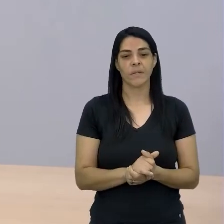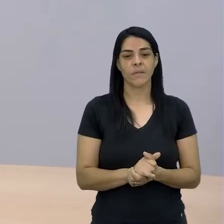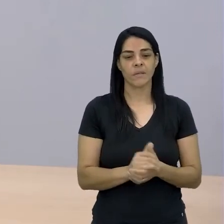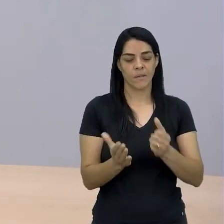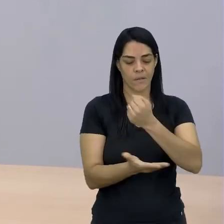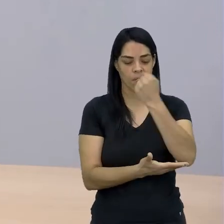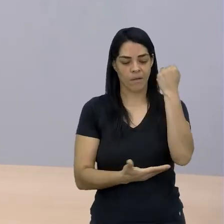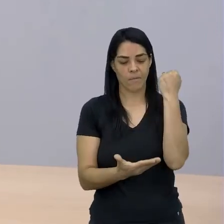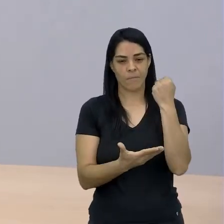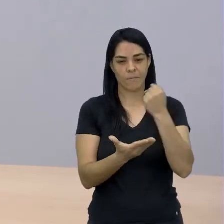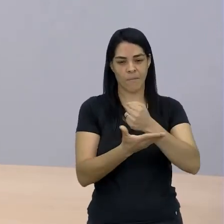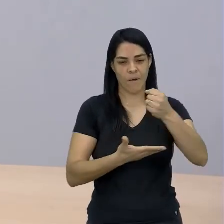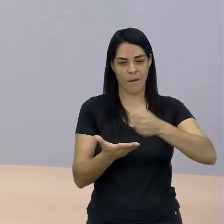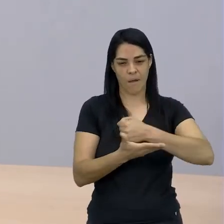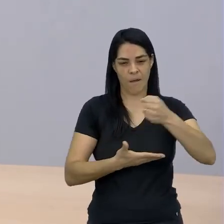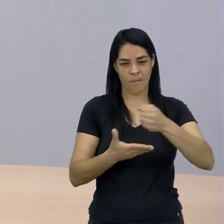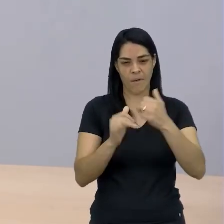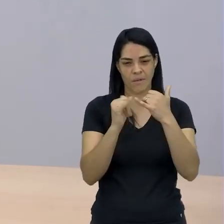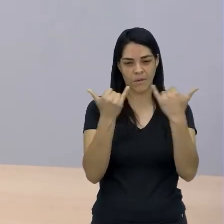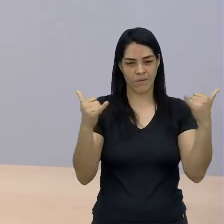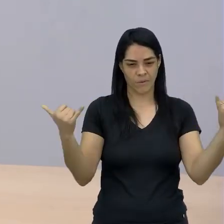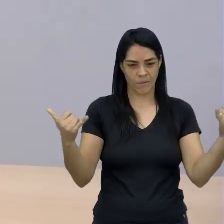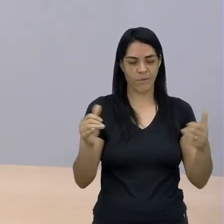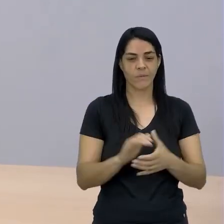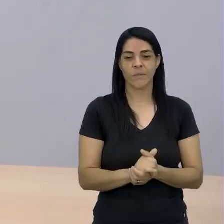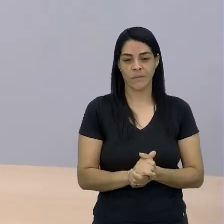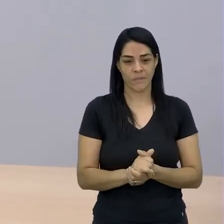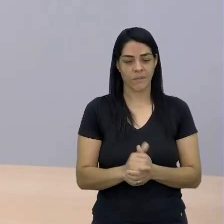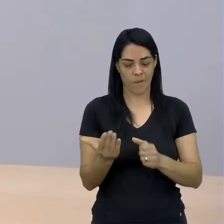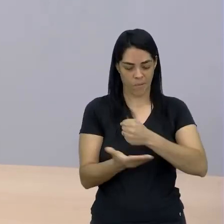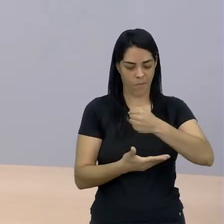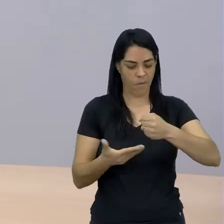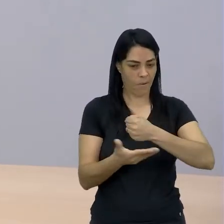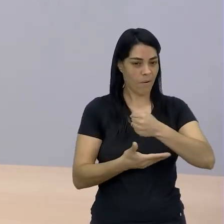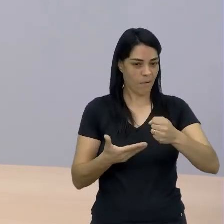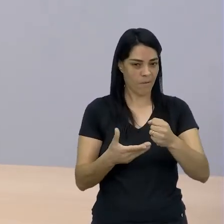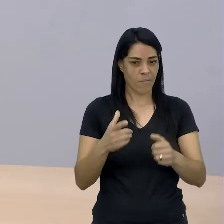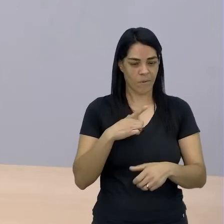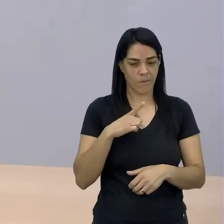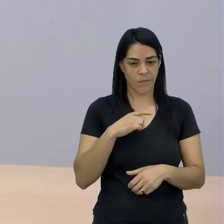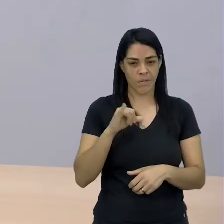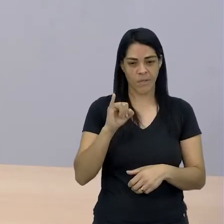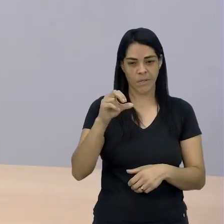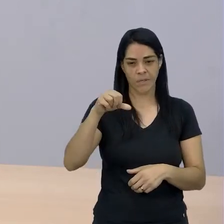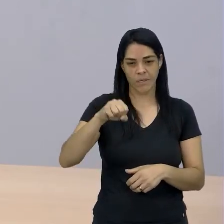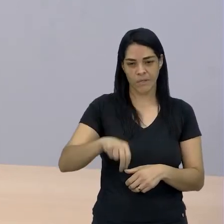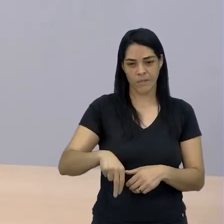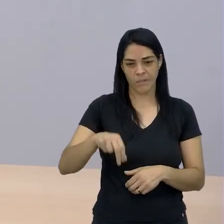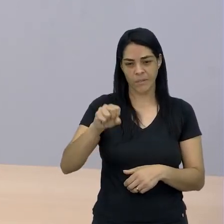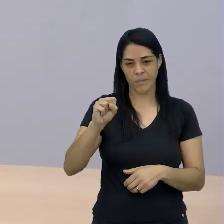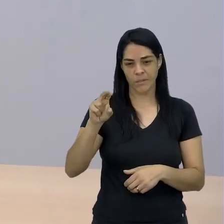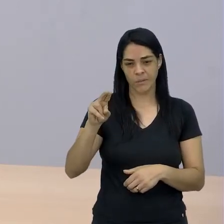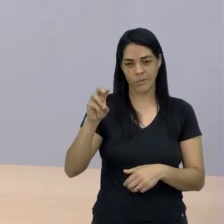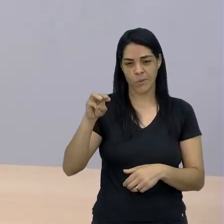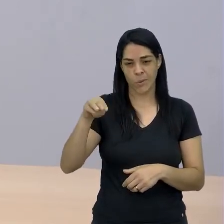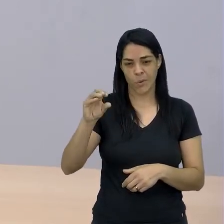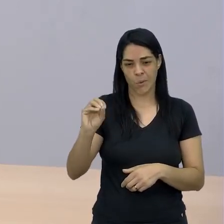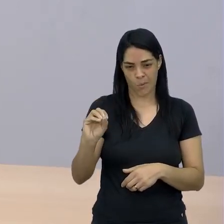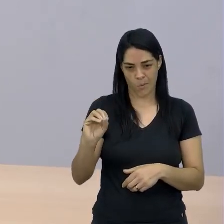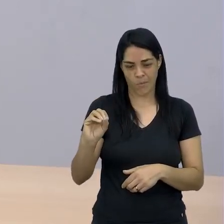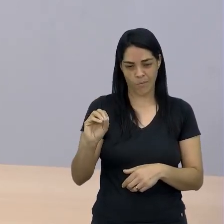de eletricidade ou termoelétrica, tem os insumos, tem